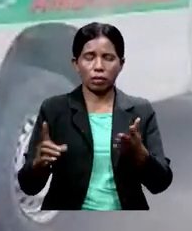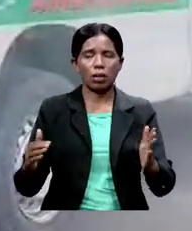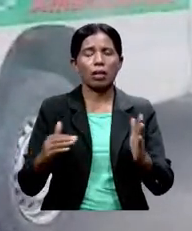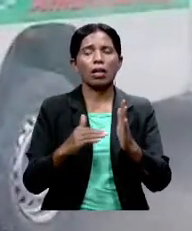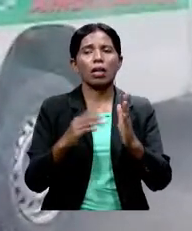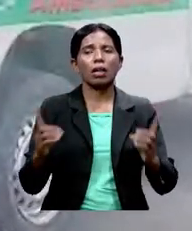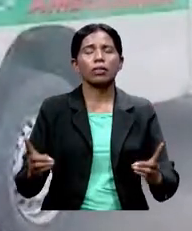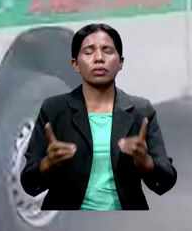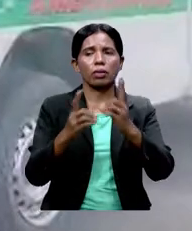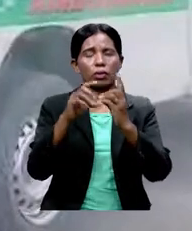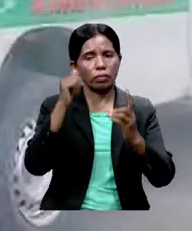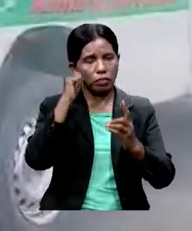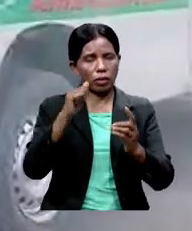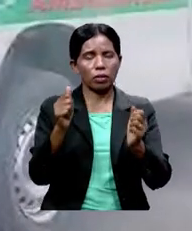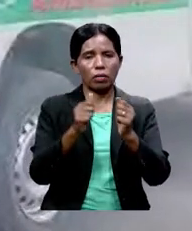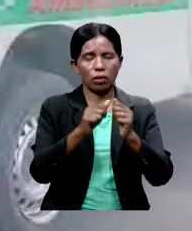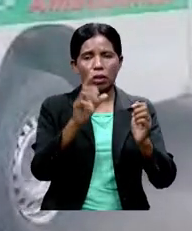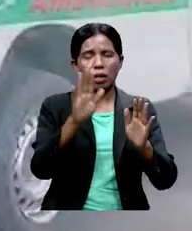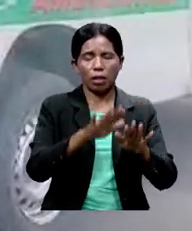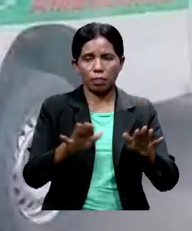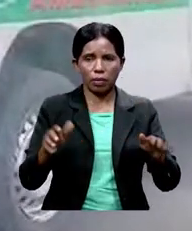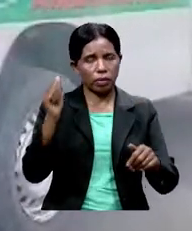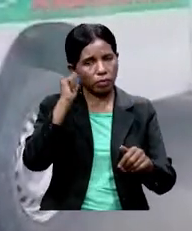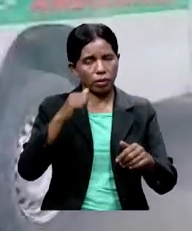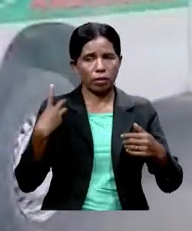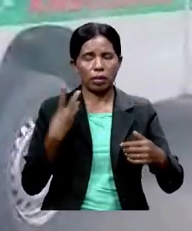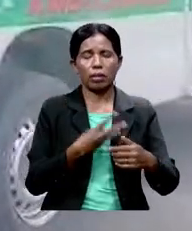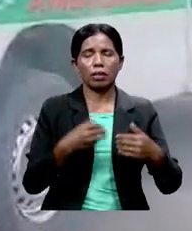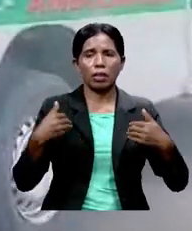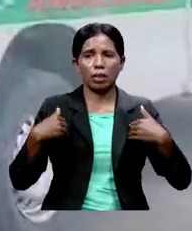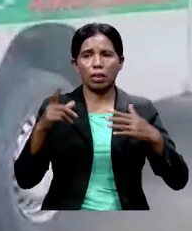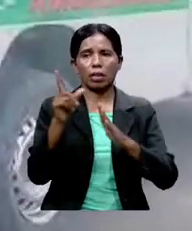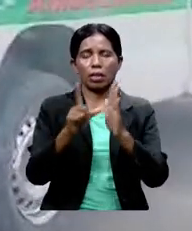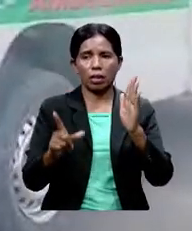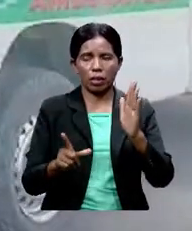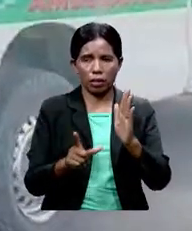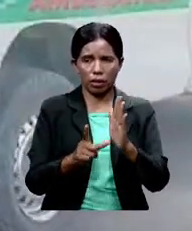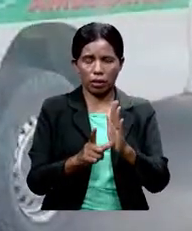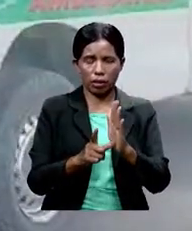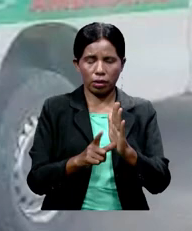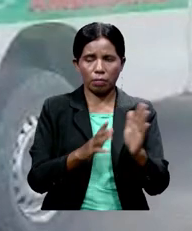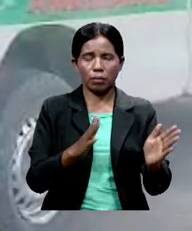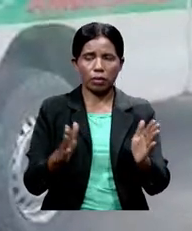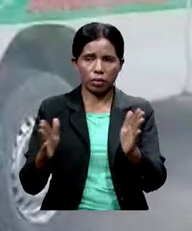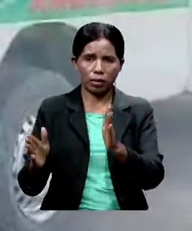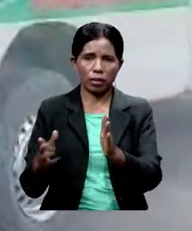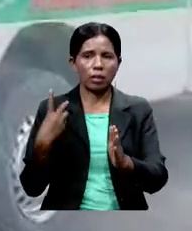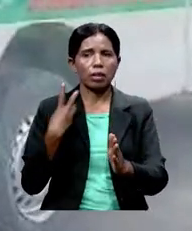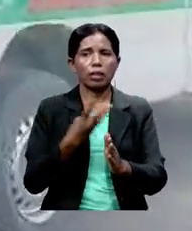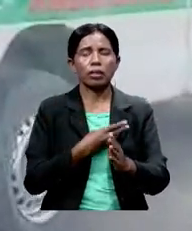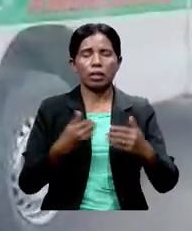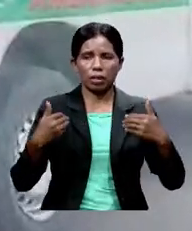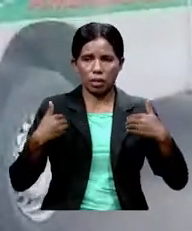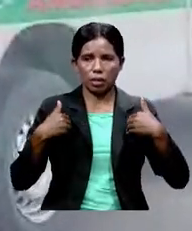feto holabare feto ita iha lei código penal ita iha lei código processo penal ita iha